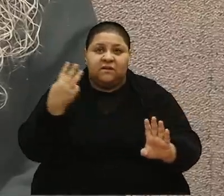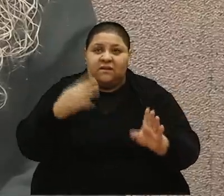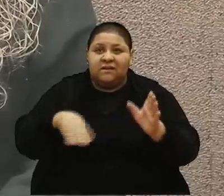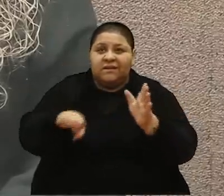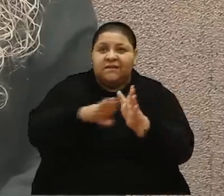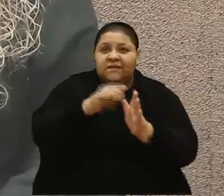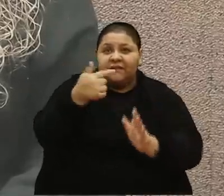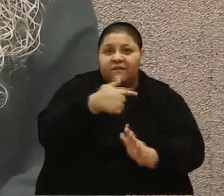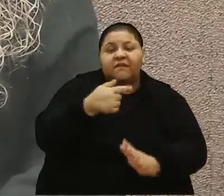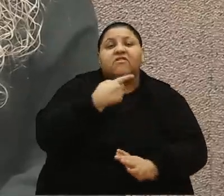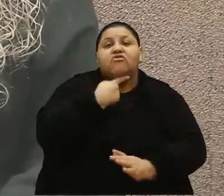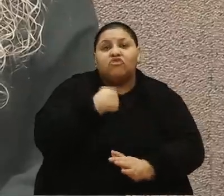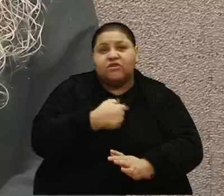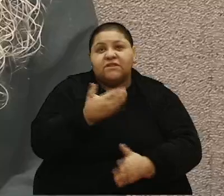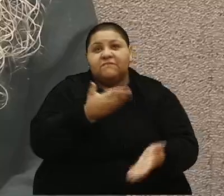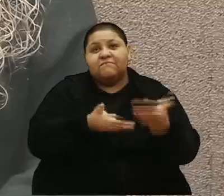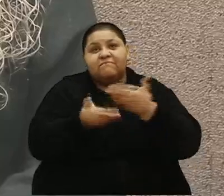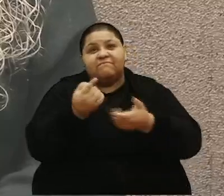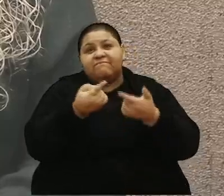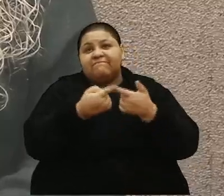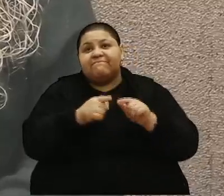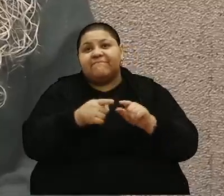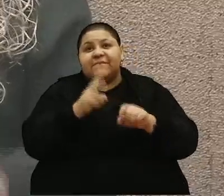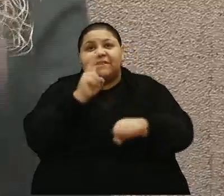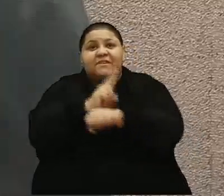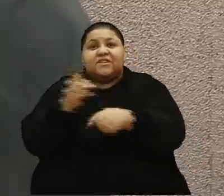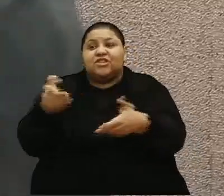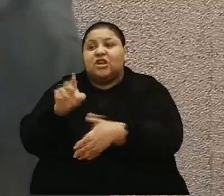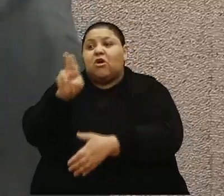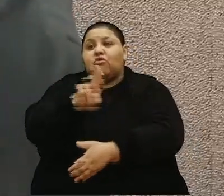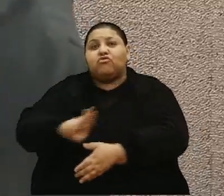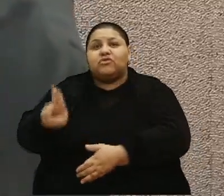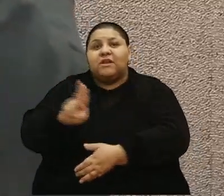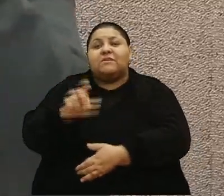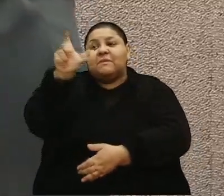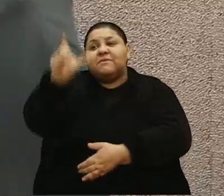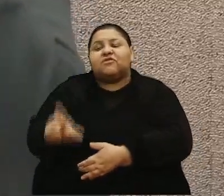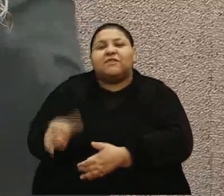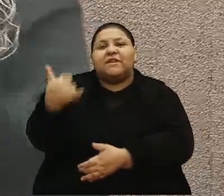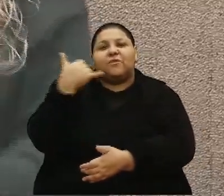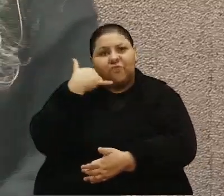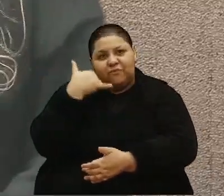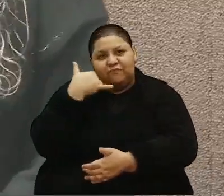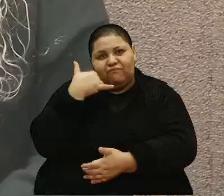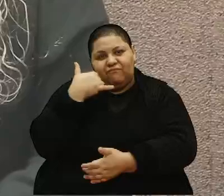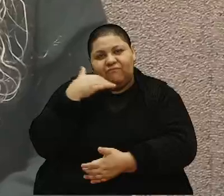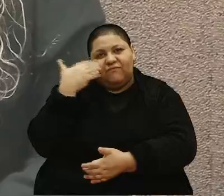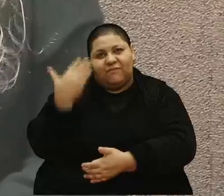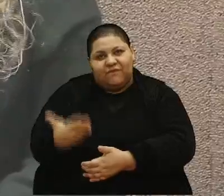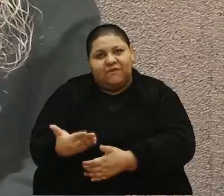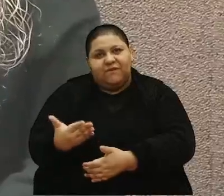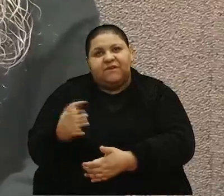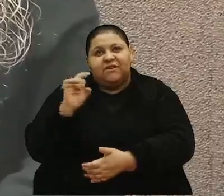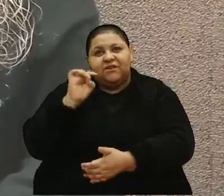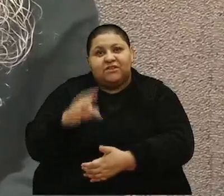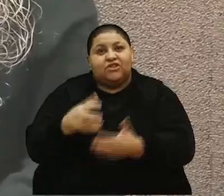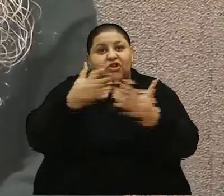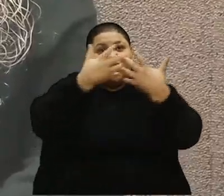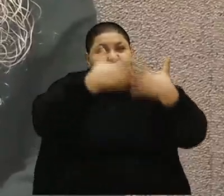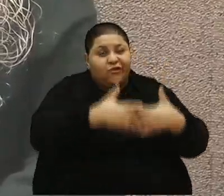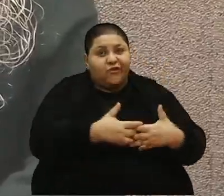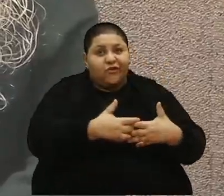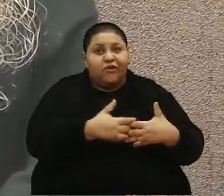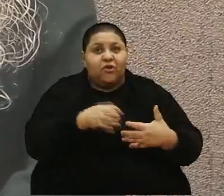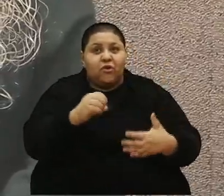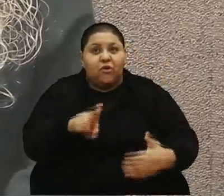7, gostaria de ser atendido, mas daí a vaga já está ocupada por aquele que ligou. Então, ela disse, só vai funcionar se